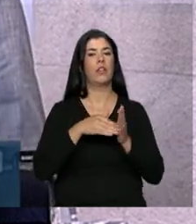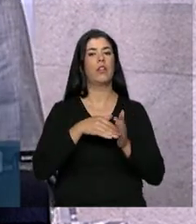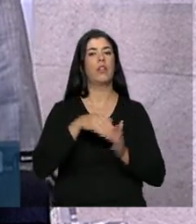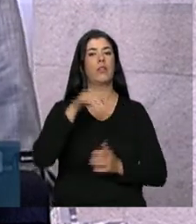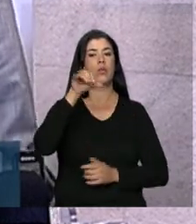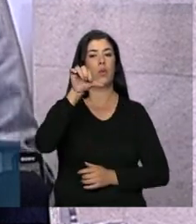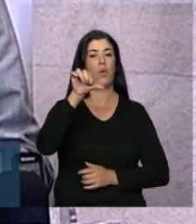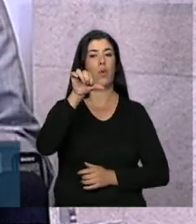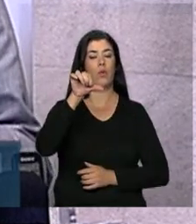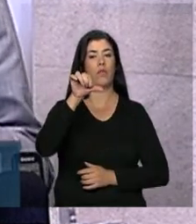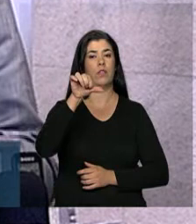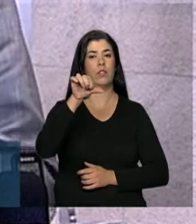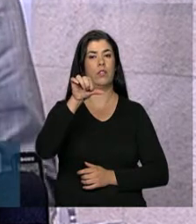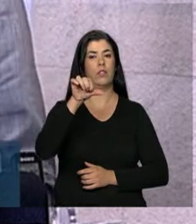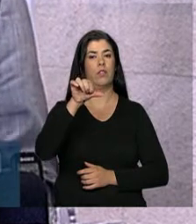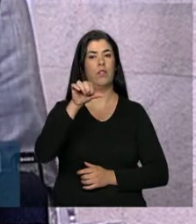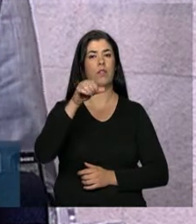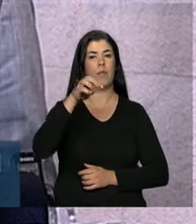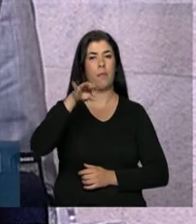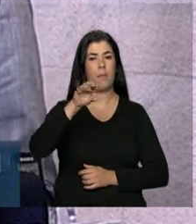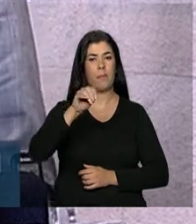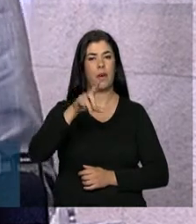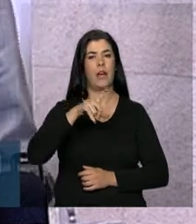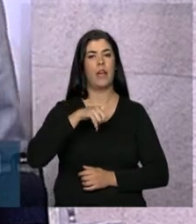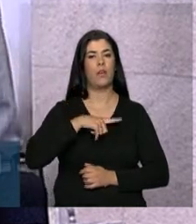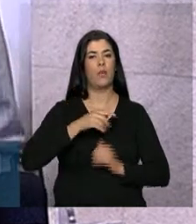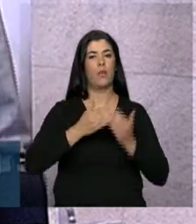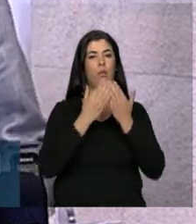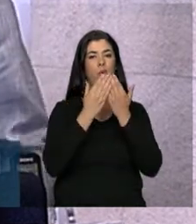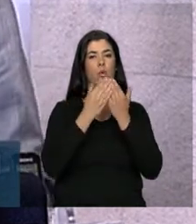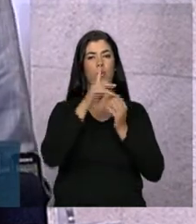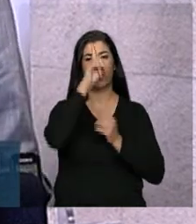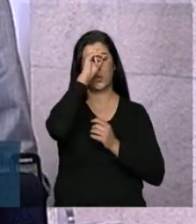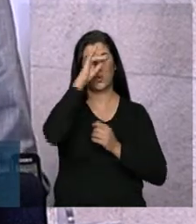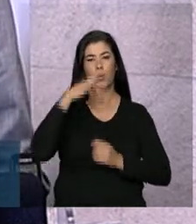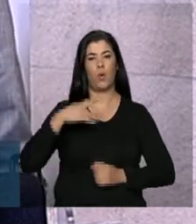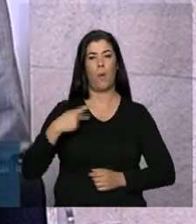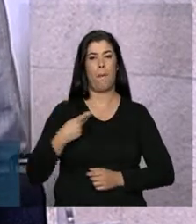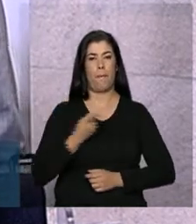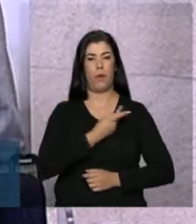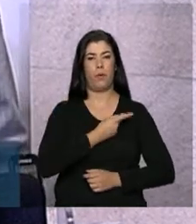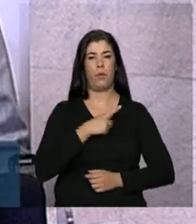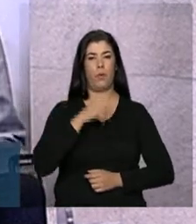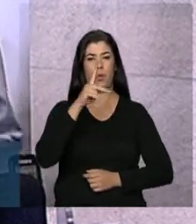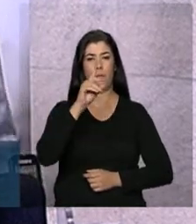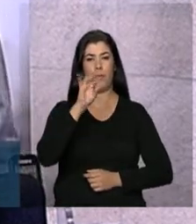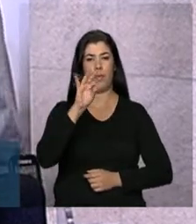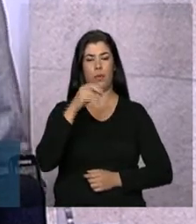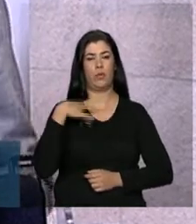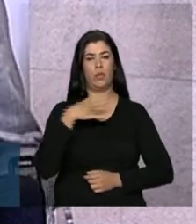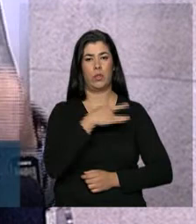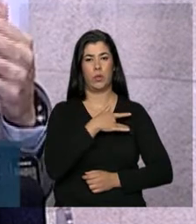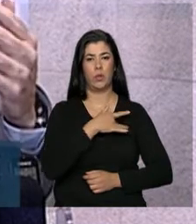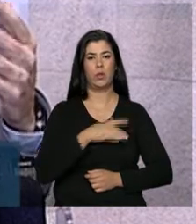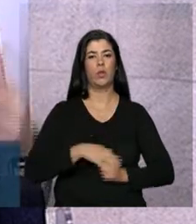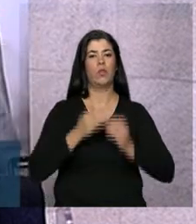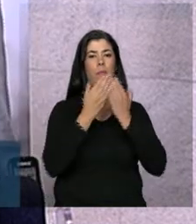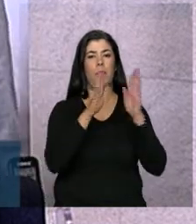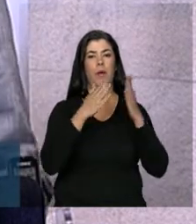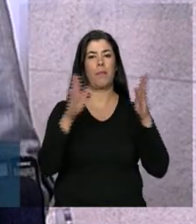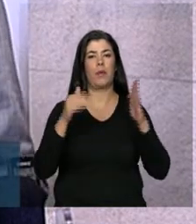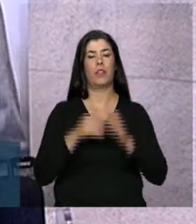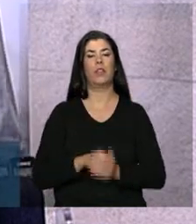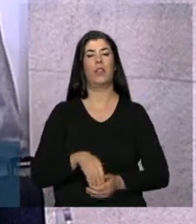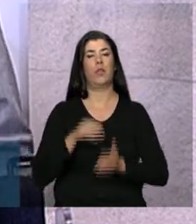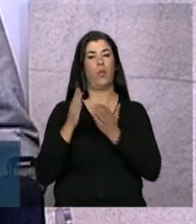sábado. Todos, mais de 60 mil postos estarão abertos em todo o país para poder fazer vacinação de todo, mais de 4